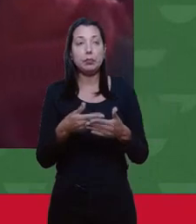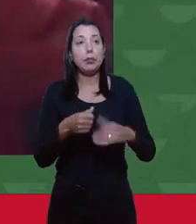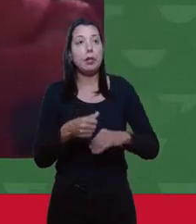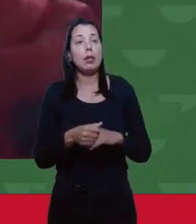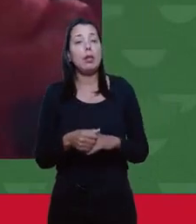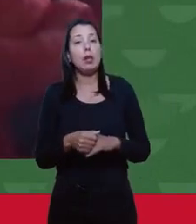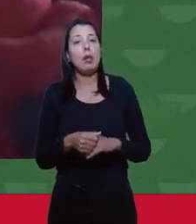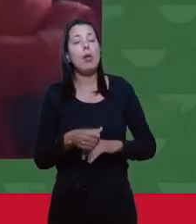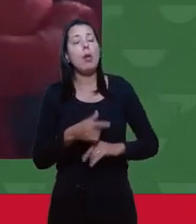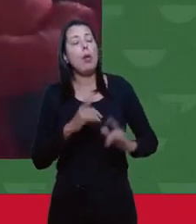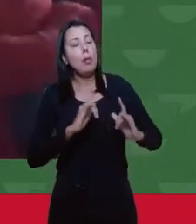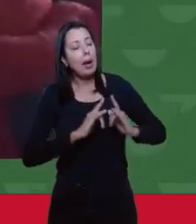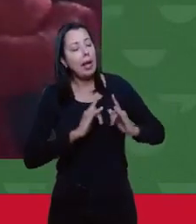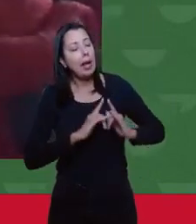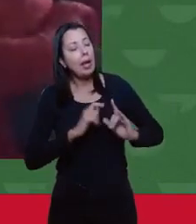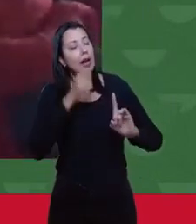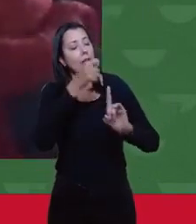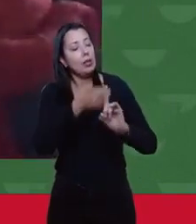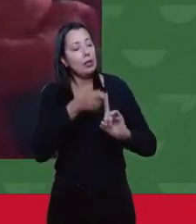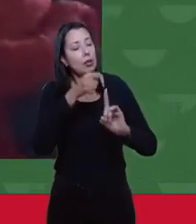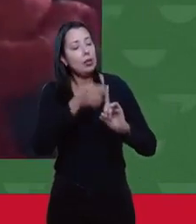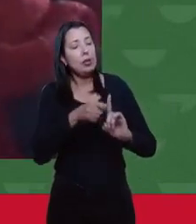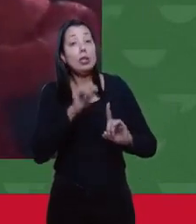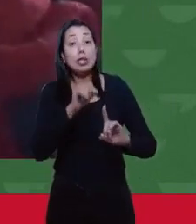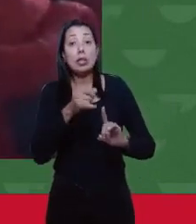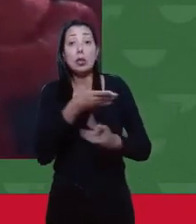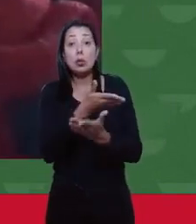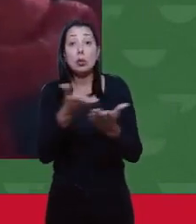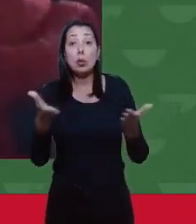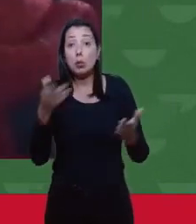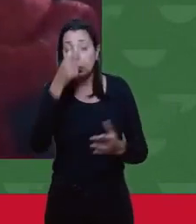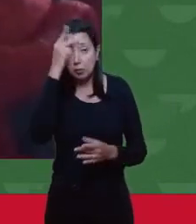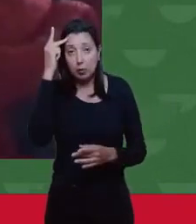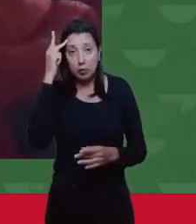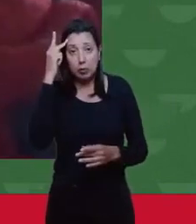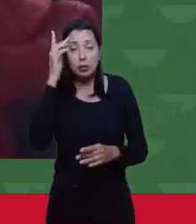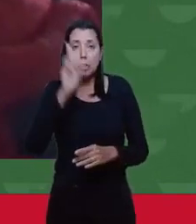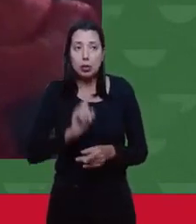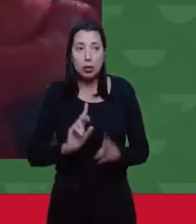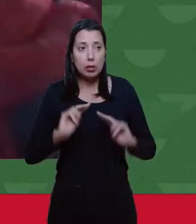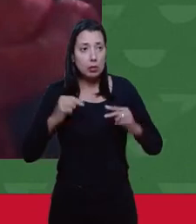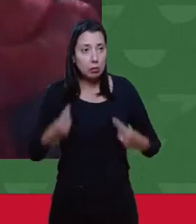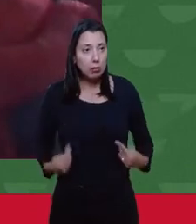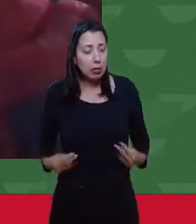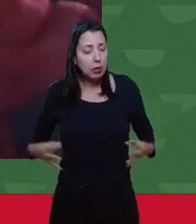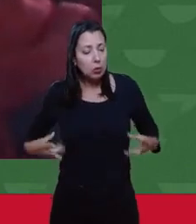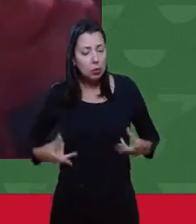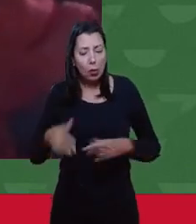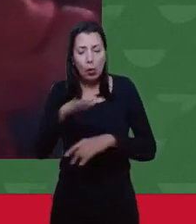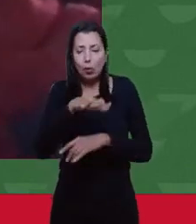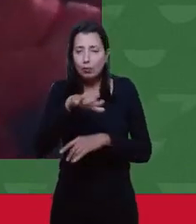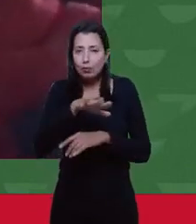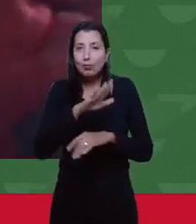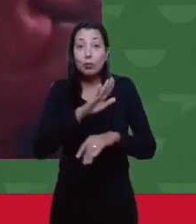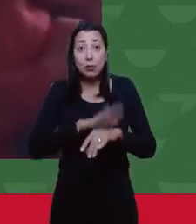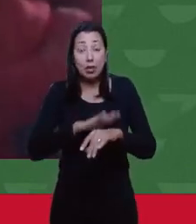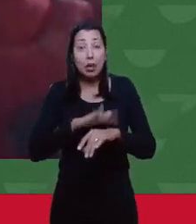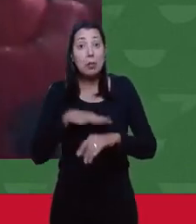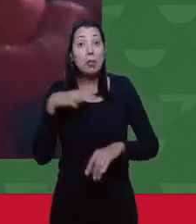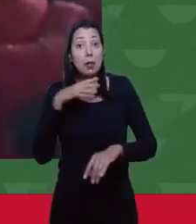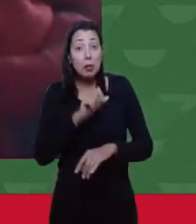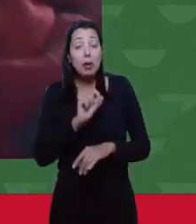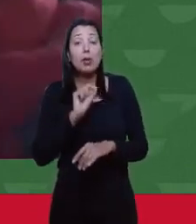de luta, e dizer, Elvino, que todas as pessoas que defendem os direitos humanos em todos os tempos, eu acho